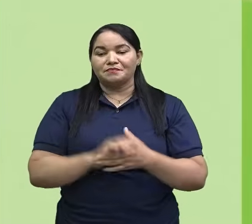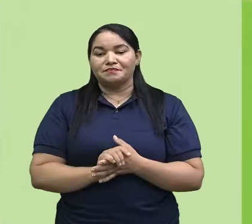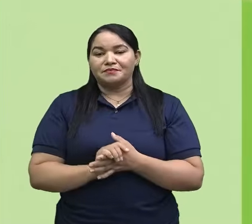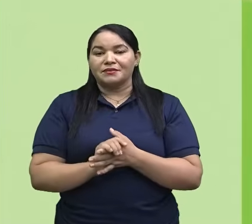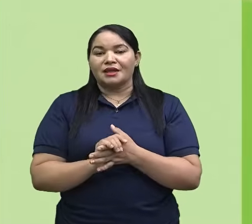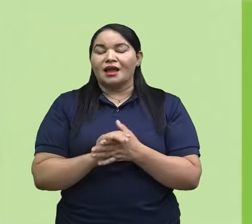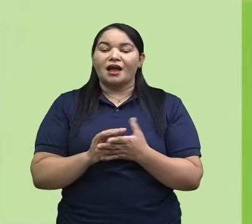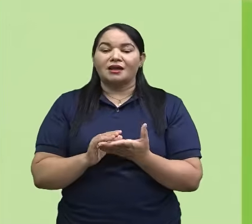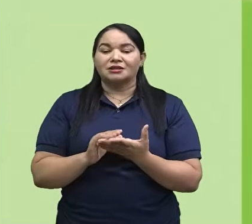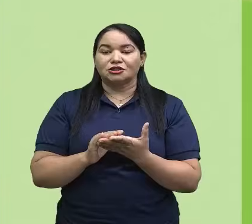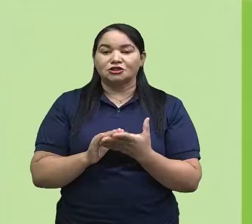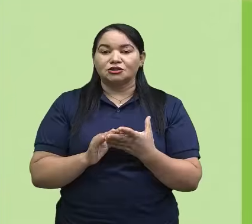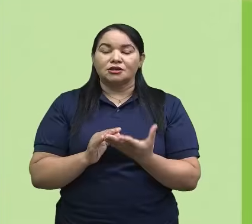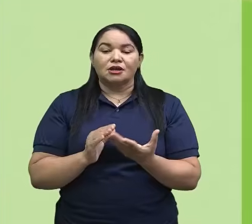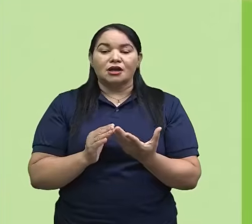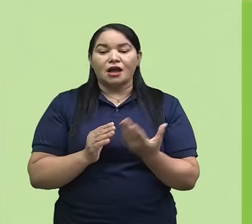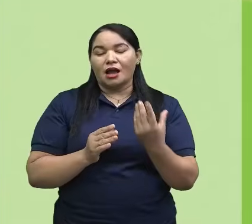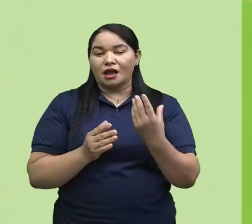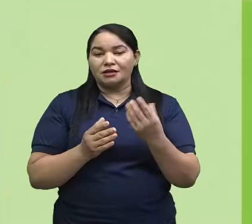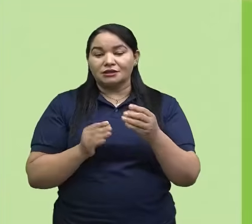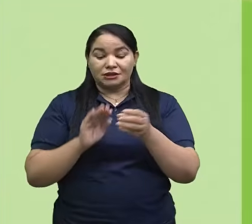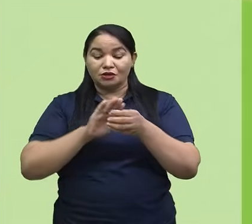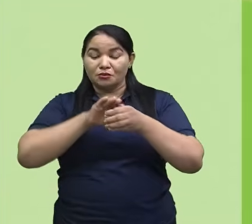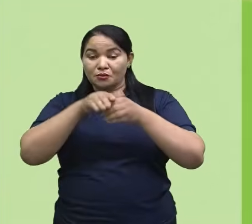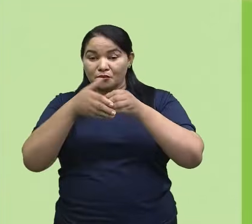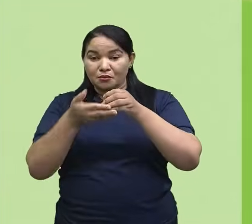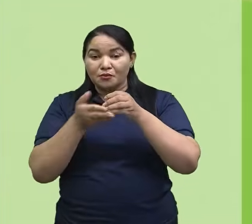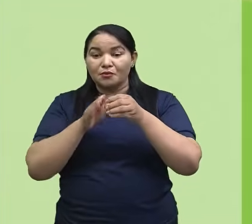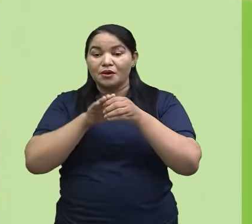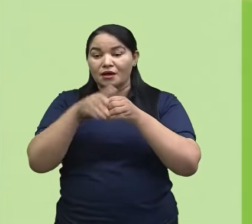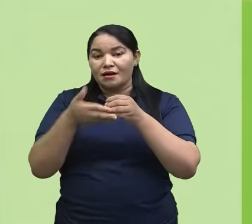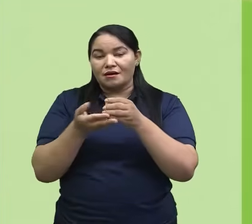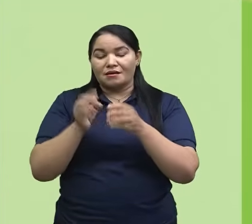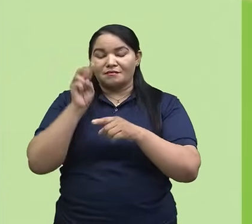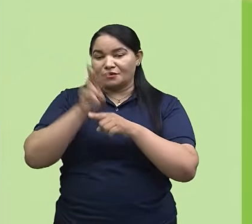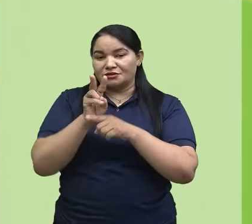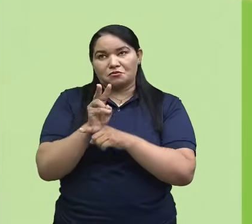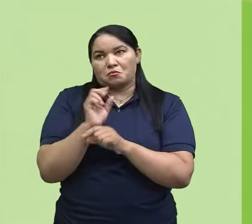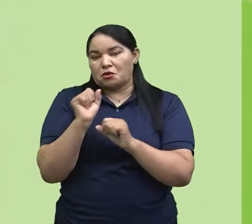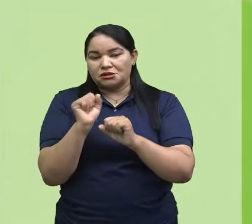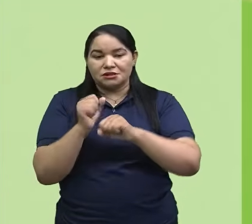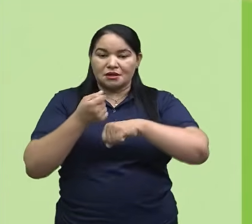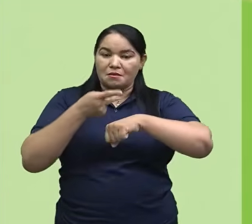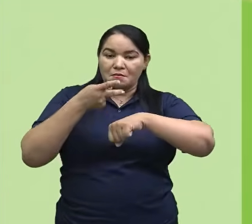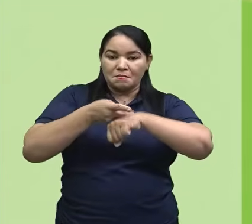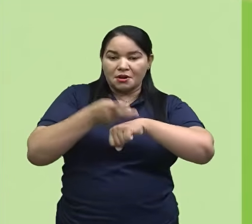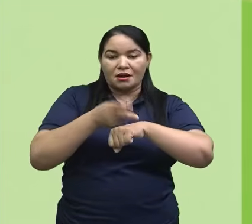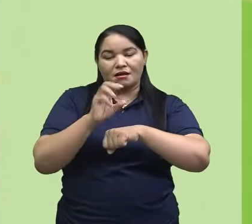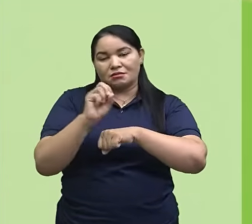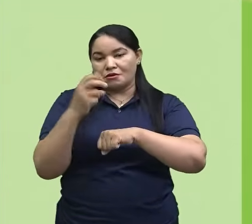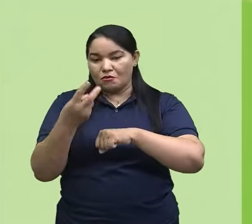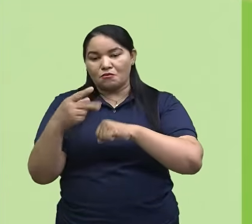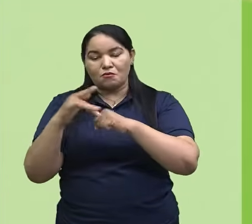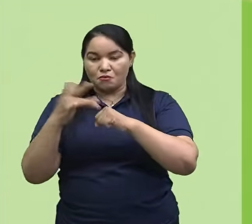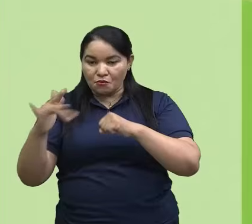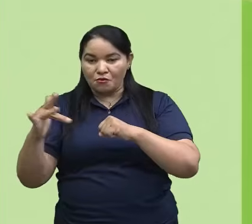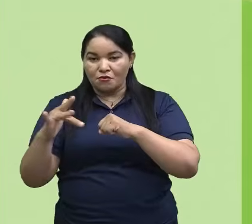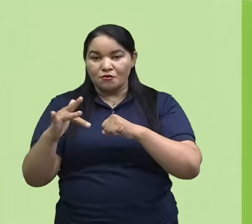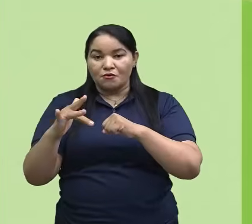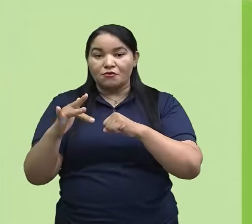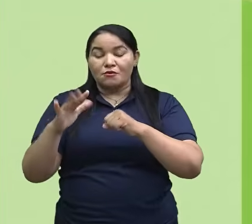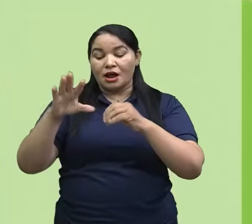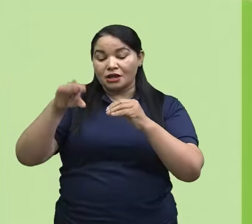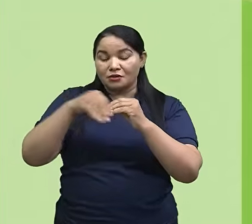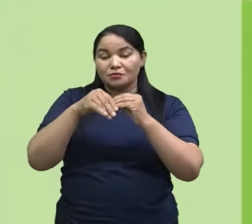processo de corrosão. Então, quando você reveste uma peça de prata ou de ouro, né, você está agregando